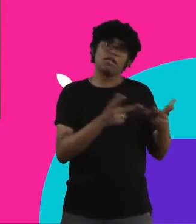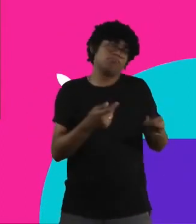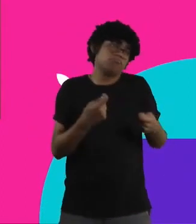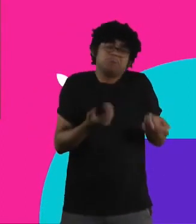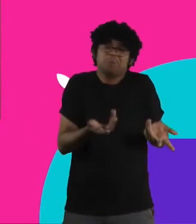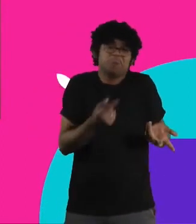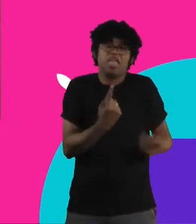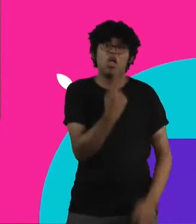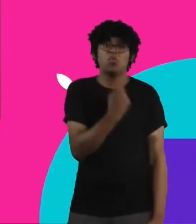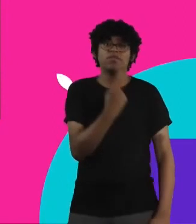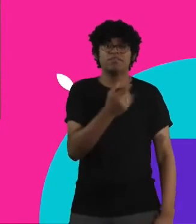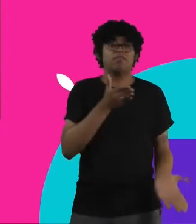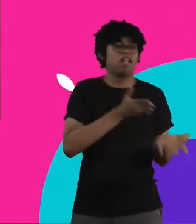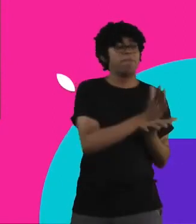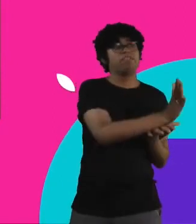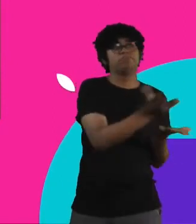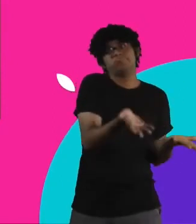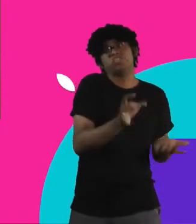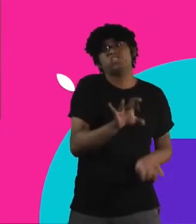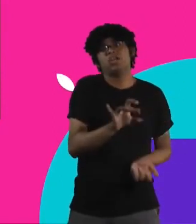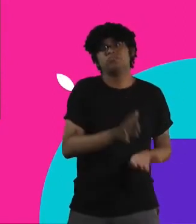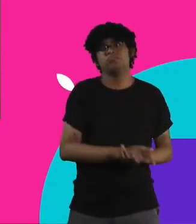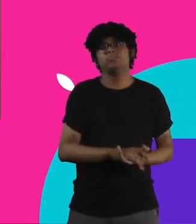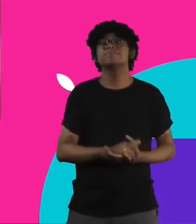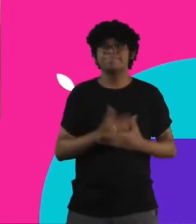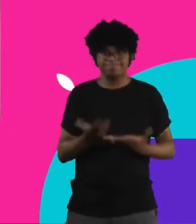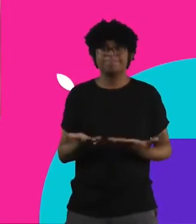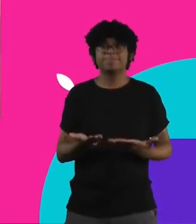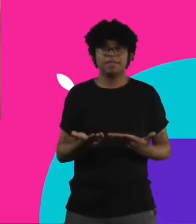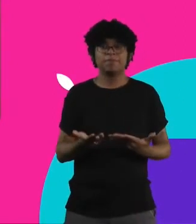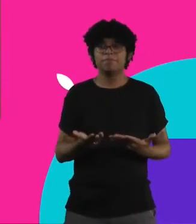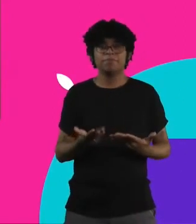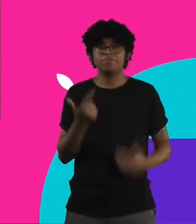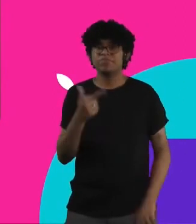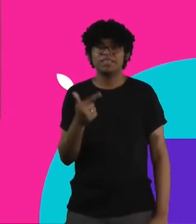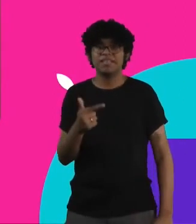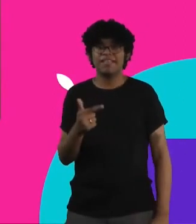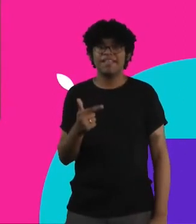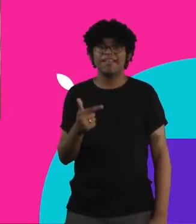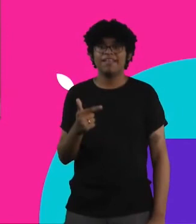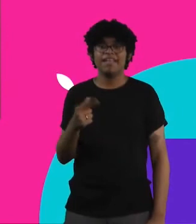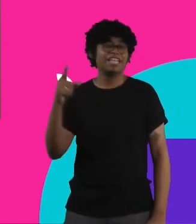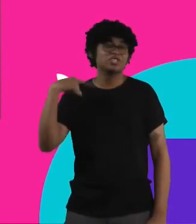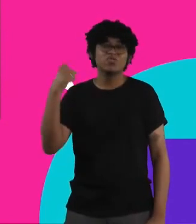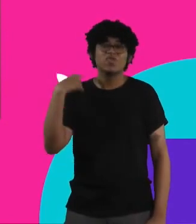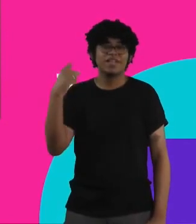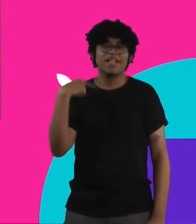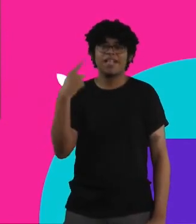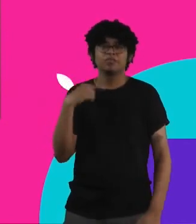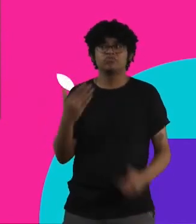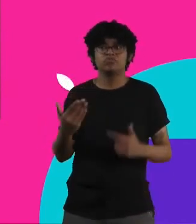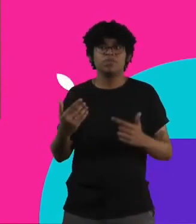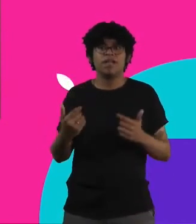conta, você tem que aceitar aqueles termos de condição. Mas não tem, gente, um advogado para fazer essa minuta ser uma coisa mais